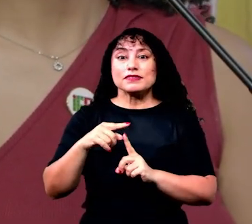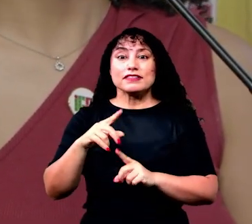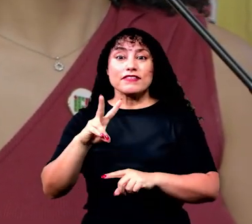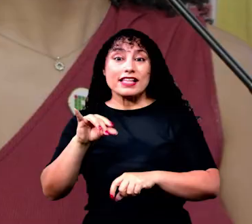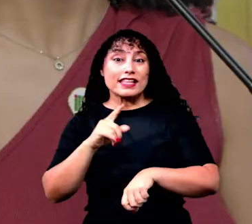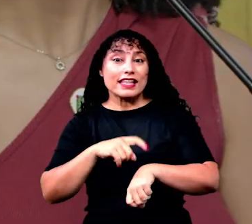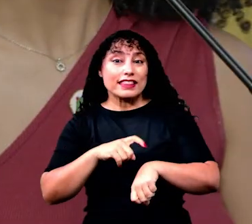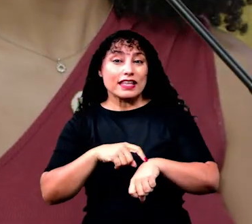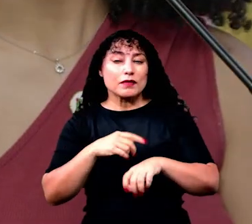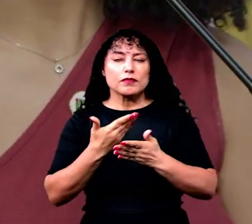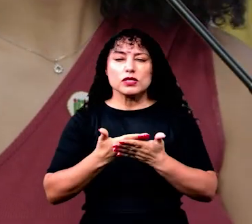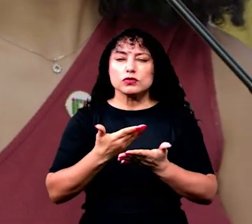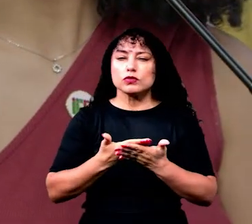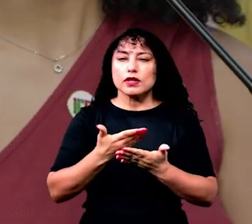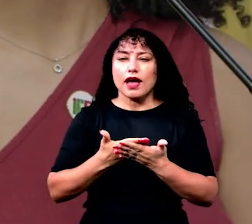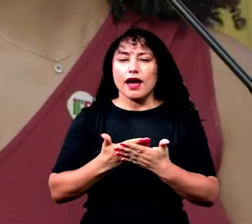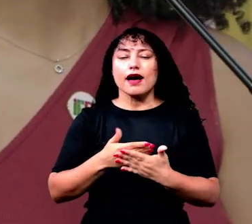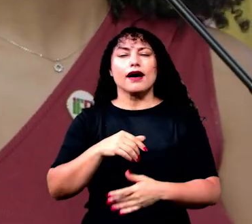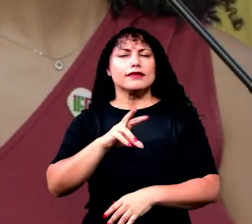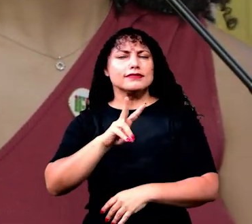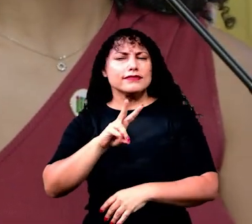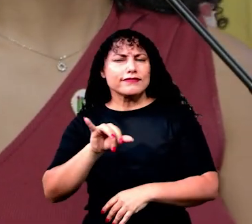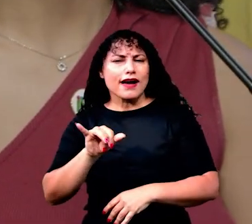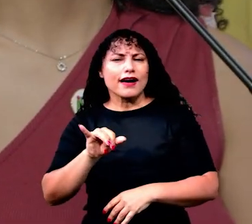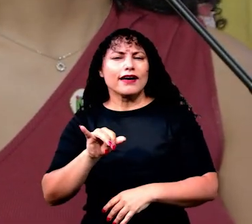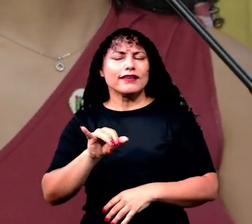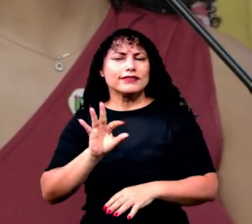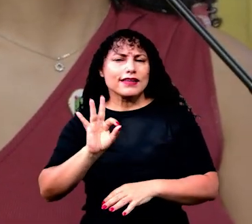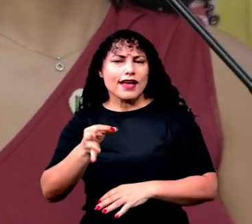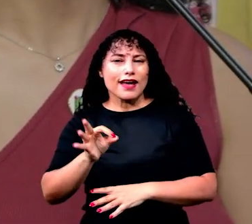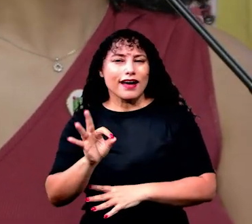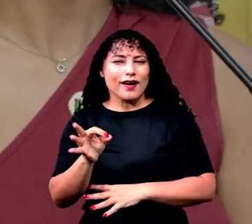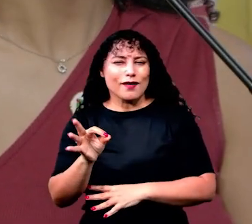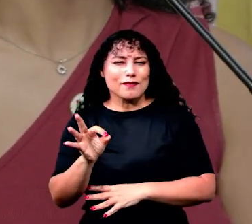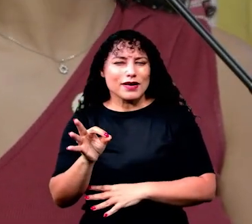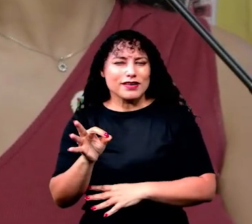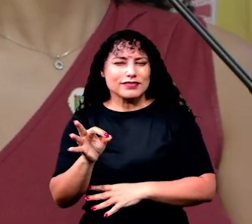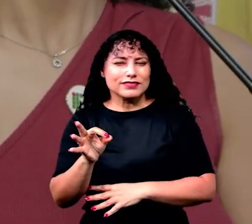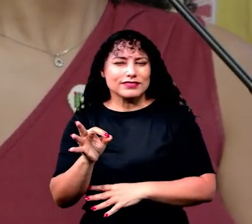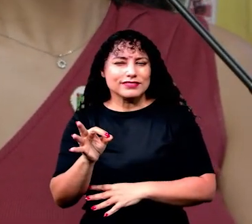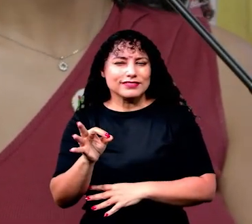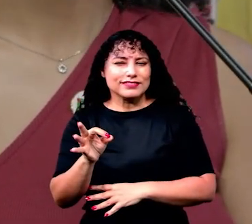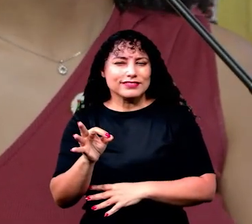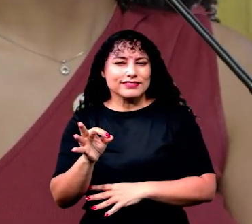tipo, se você vai ter tempo para estudar aquilo, se você vai realmente